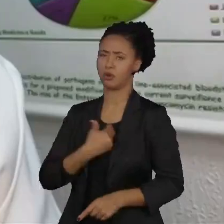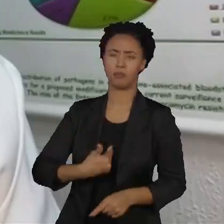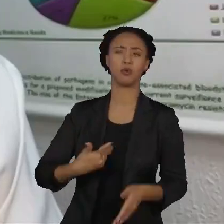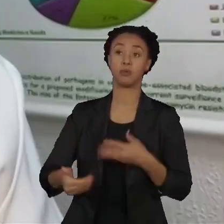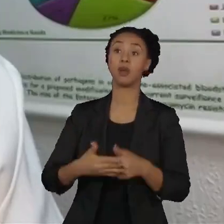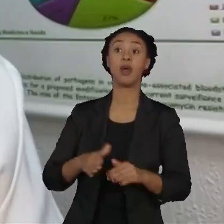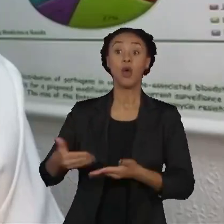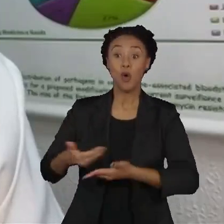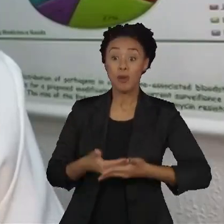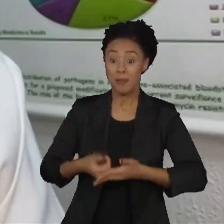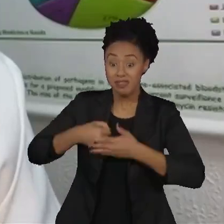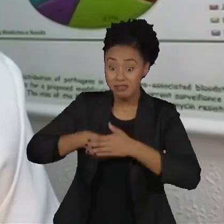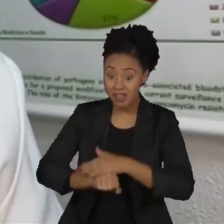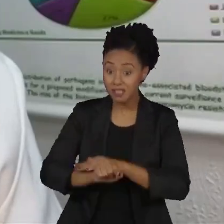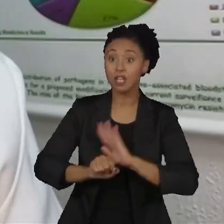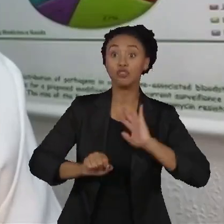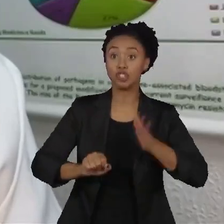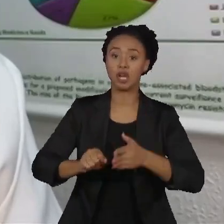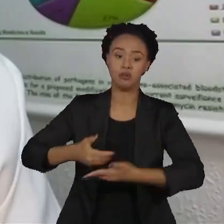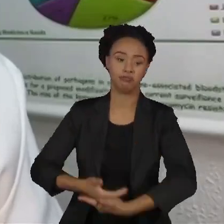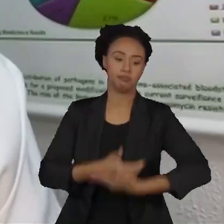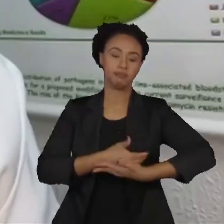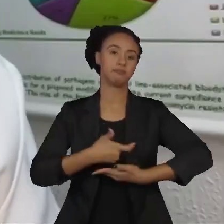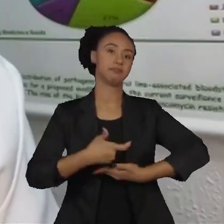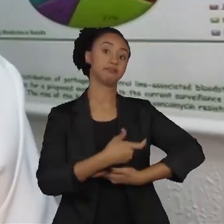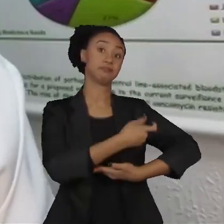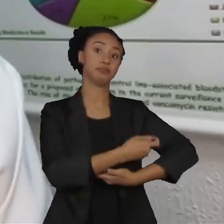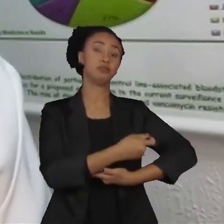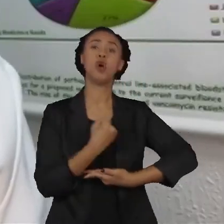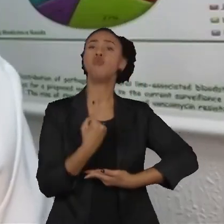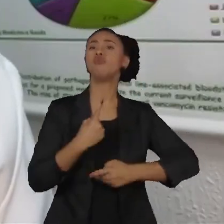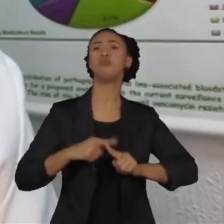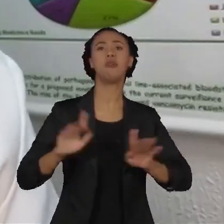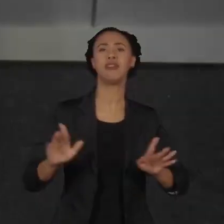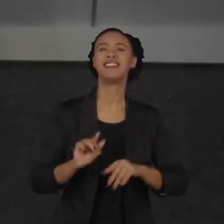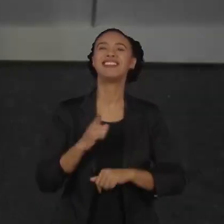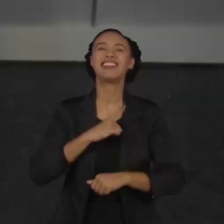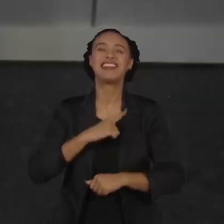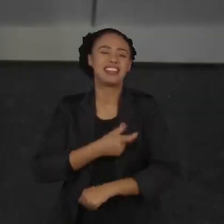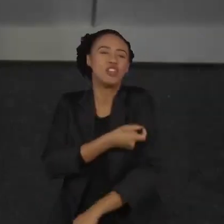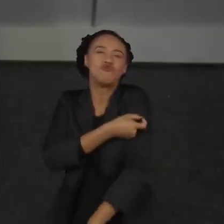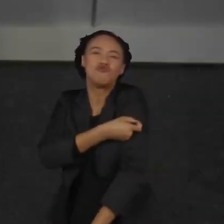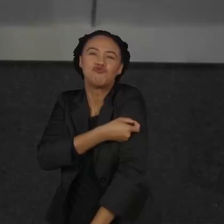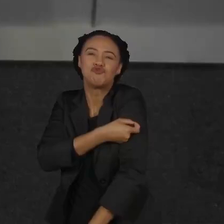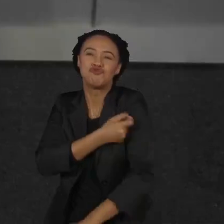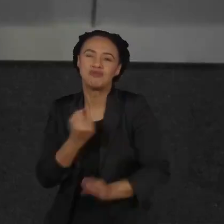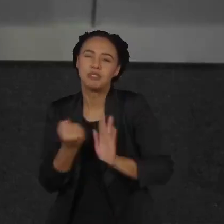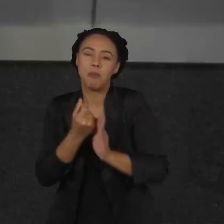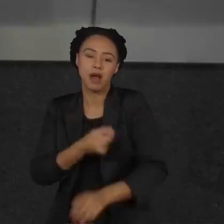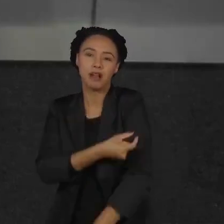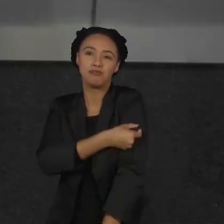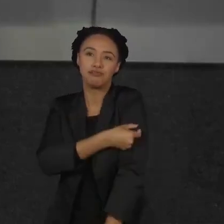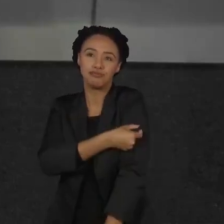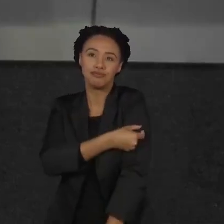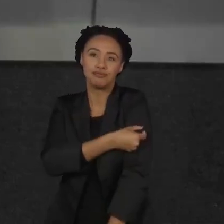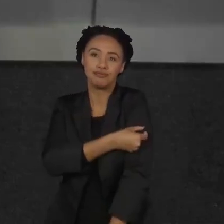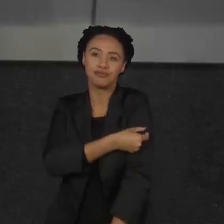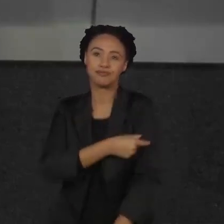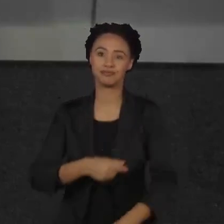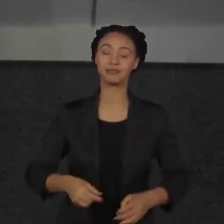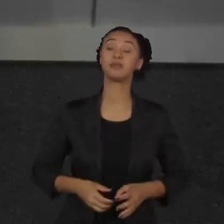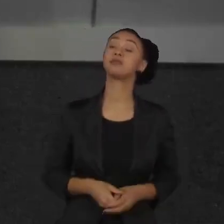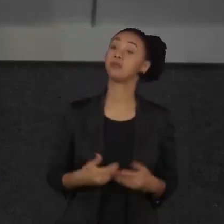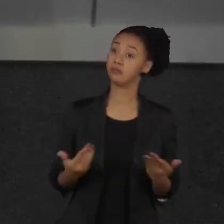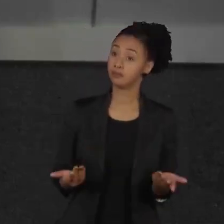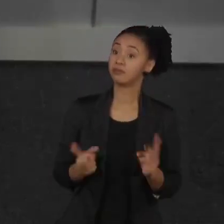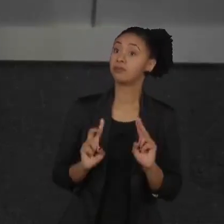tomar assim que nasce a dose da vacina. É uma dose única, é aquela que fica a marquinha no braço direito, normalmente.